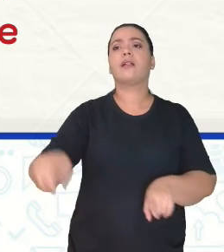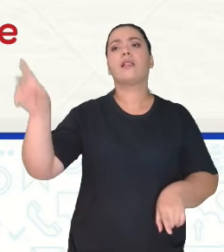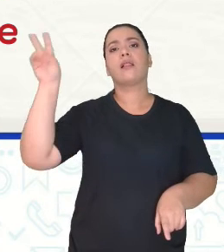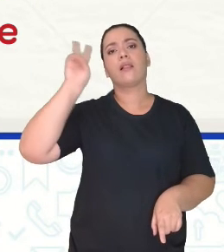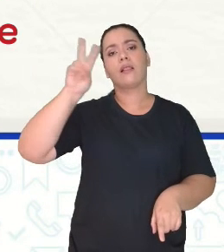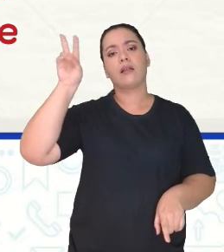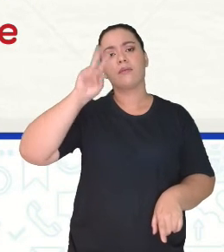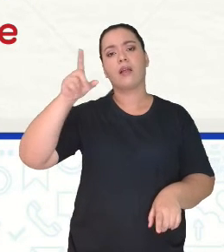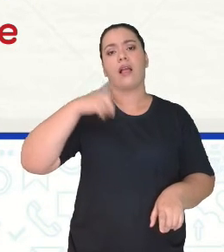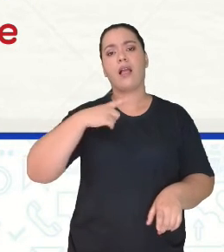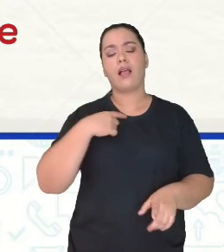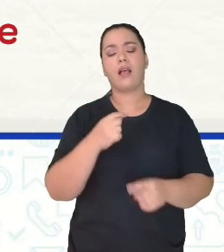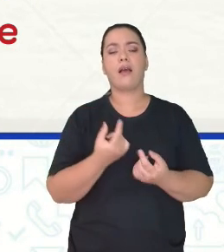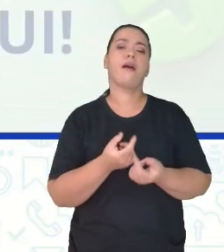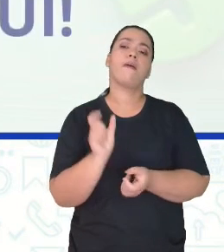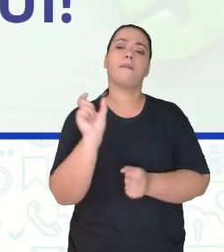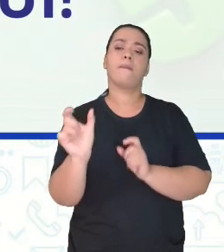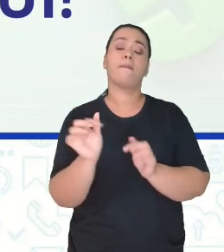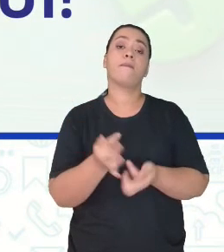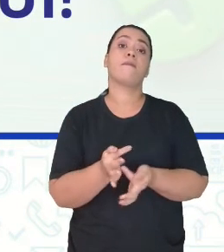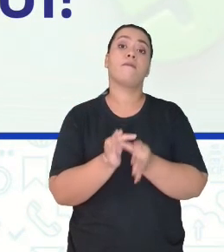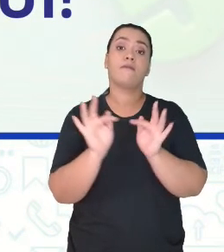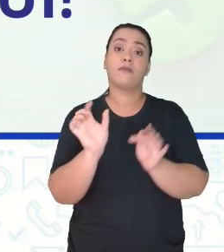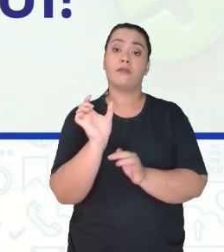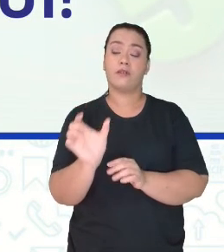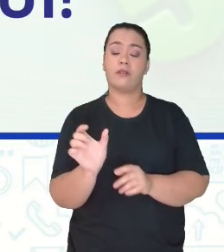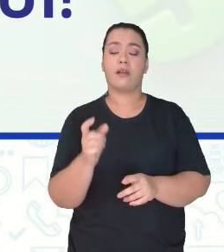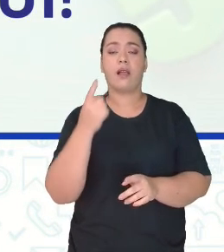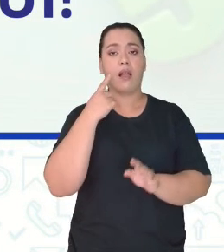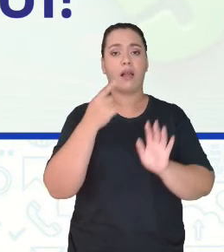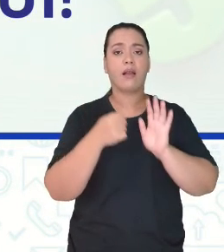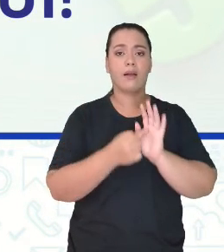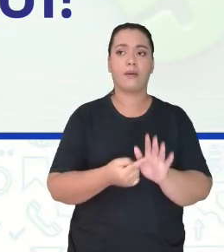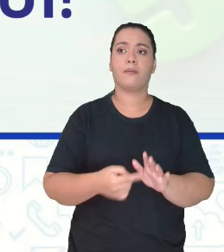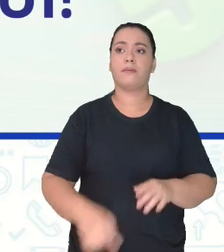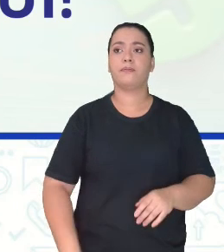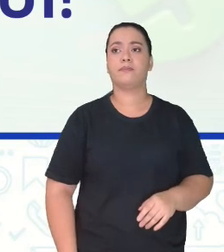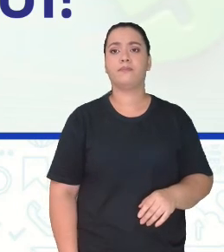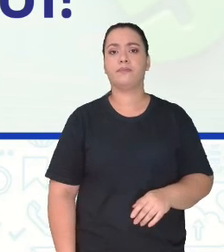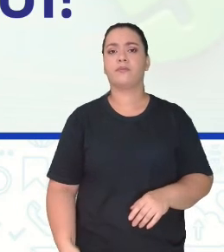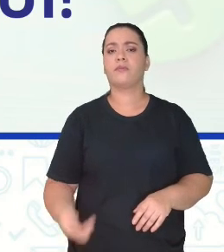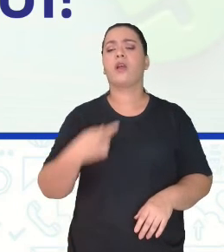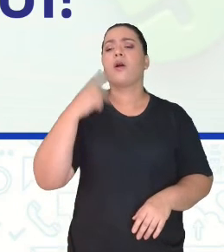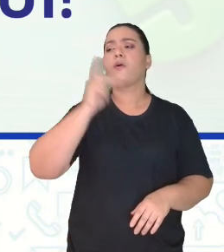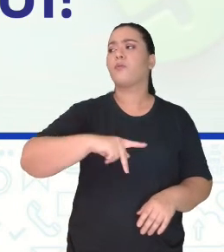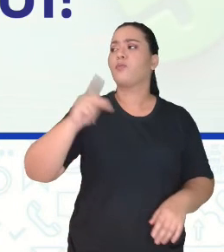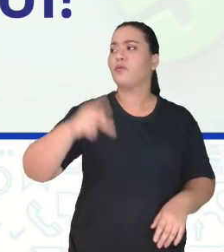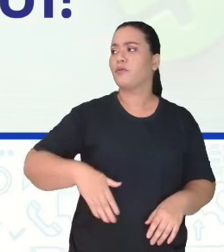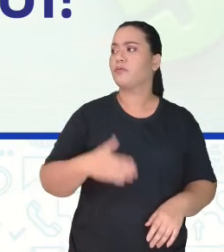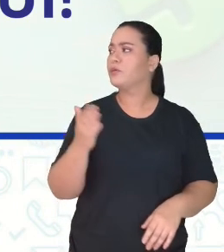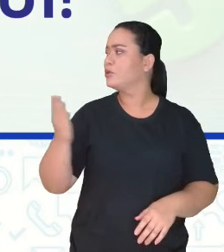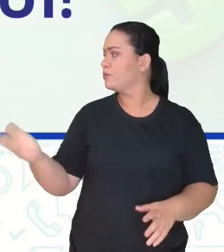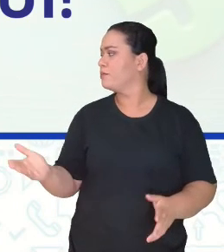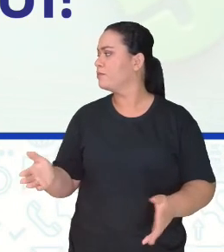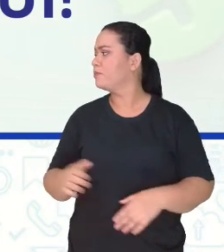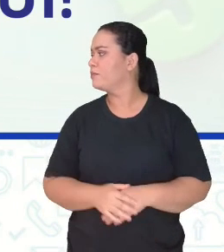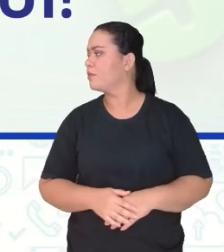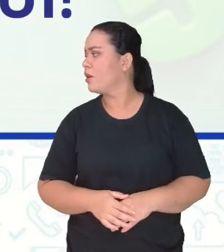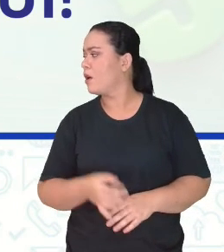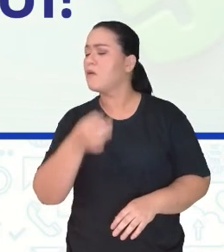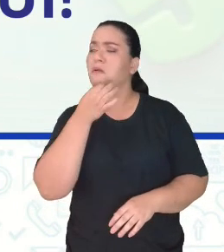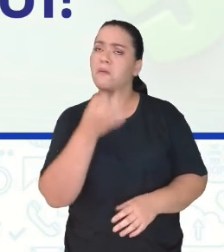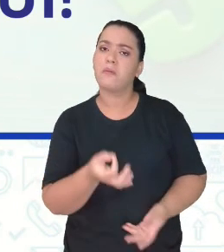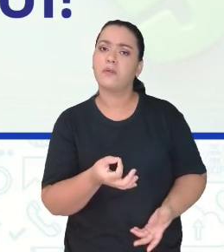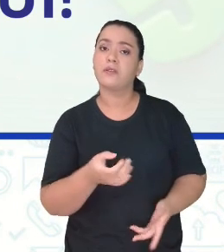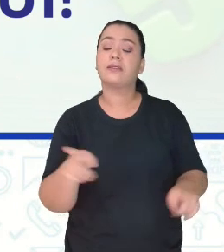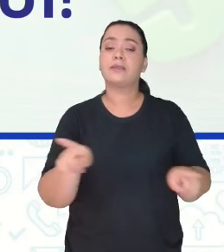aí das expressões que representam as operações, tá bom? Professor Ricardinho, comentários